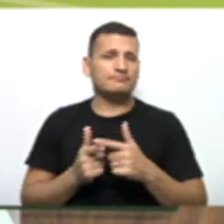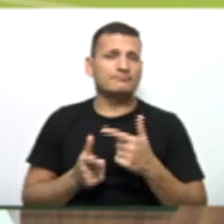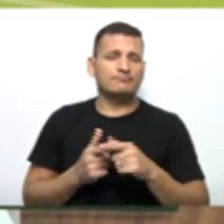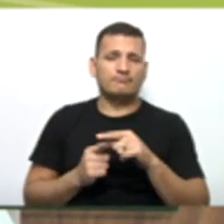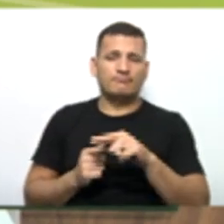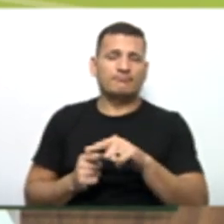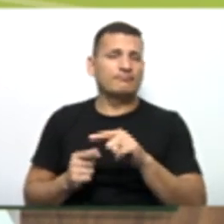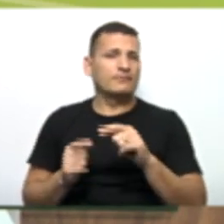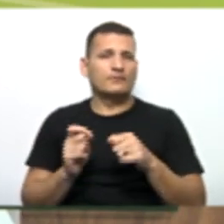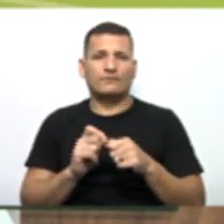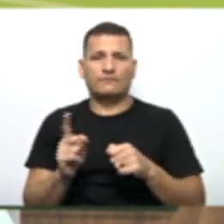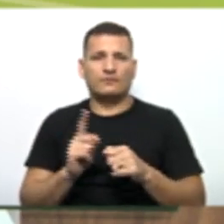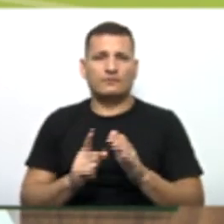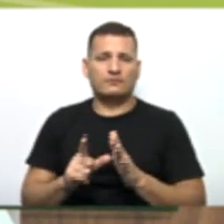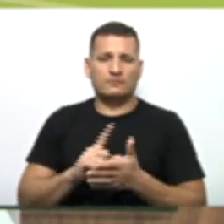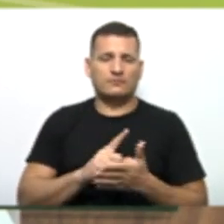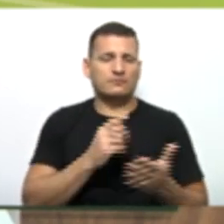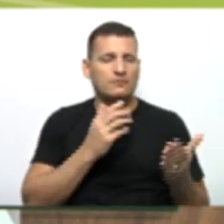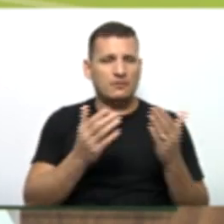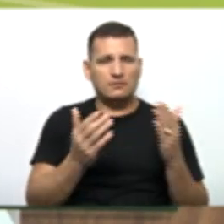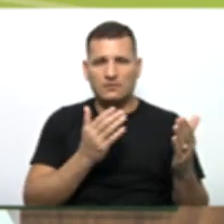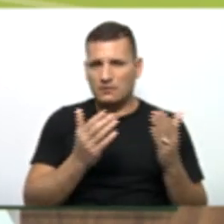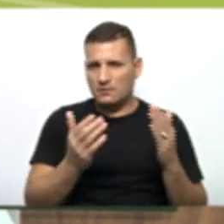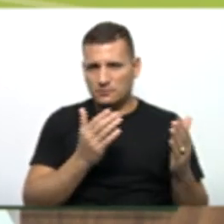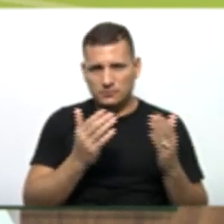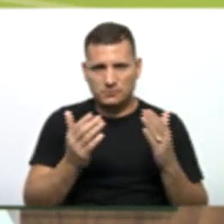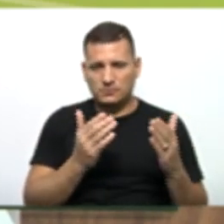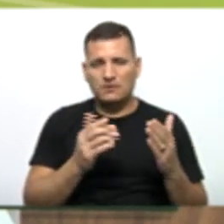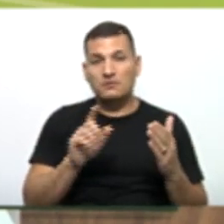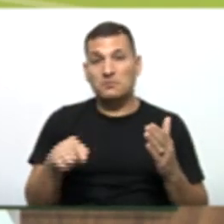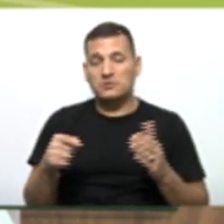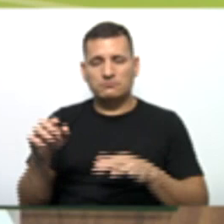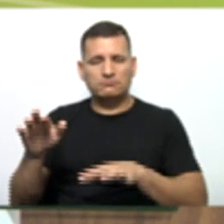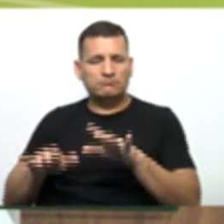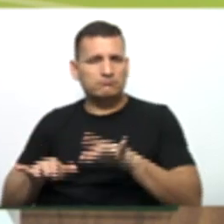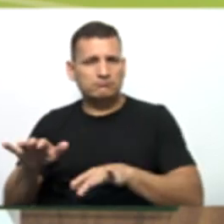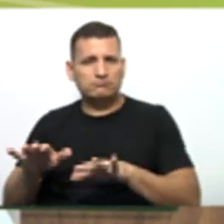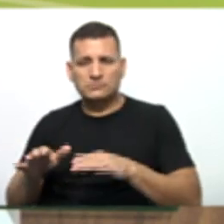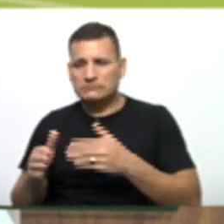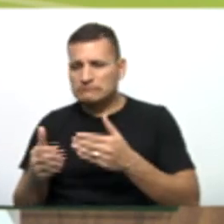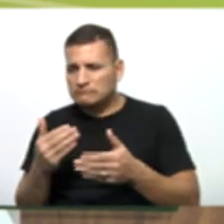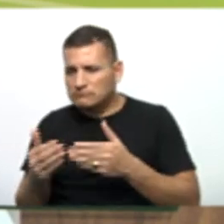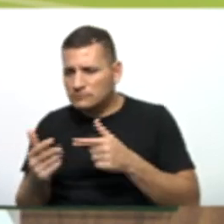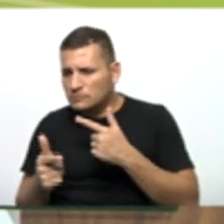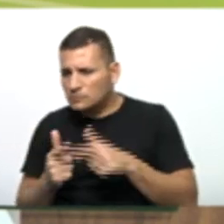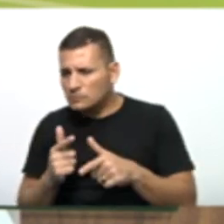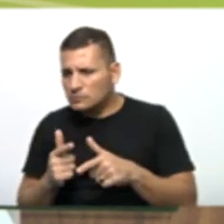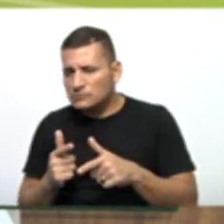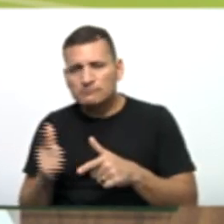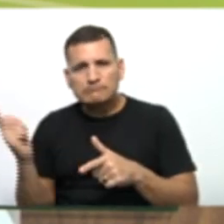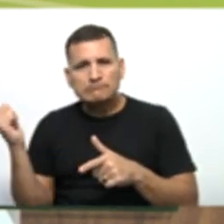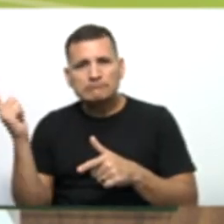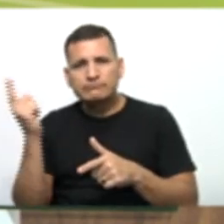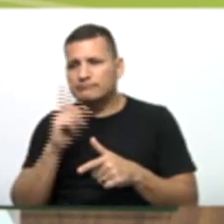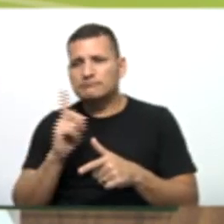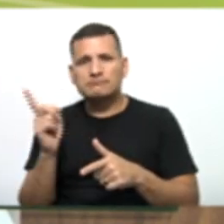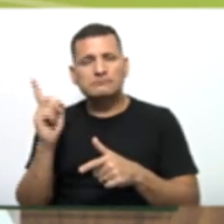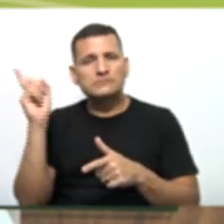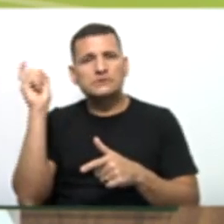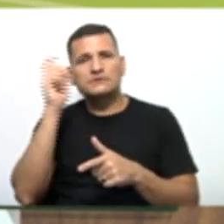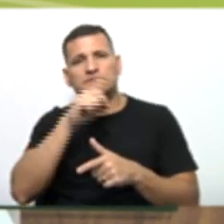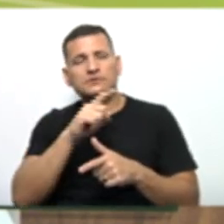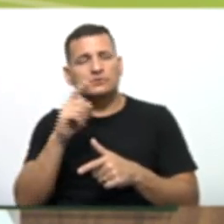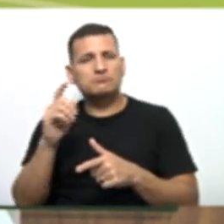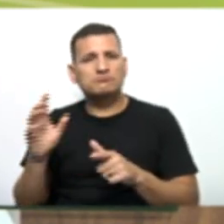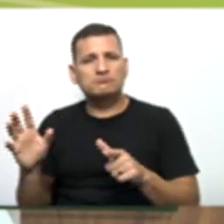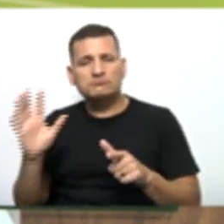fazem toda essa análise antes, não preparam antes, e na hora de desenvolver, qualquer problema fica difícil de você ter que mensurar,